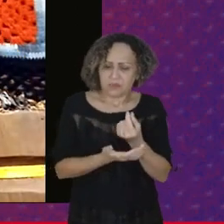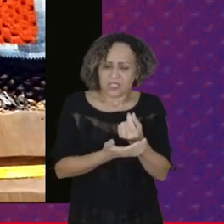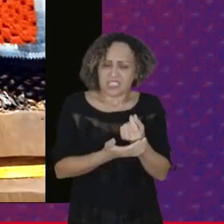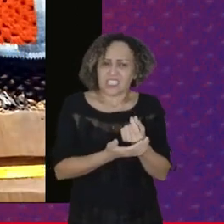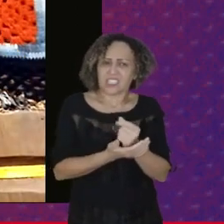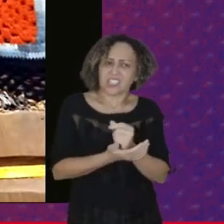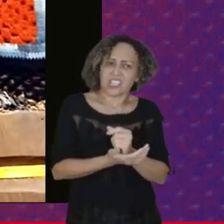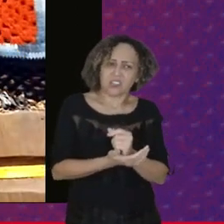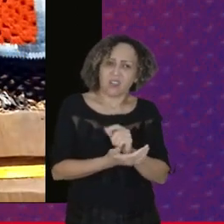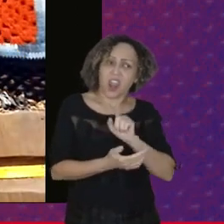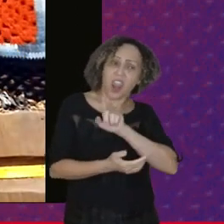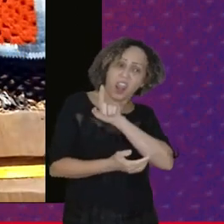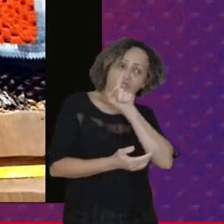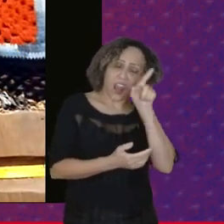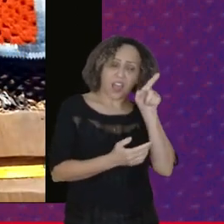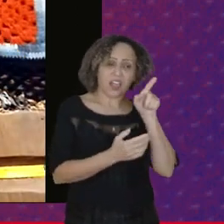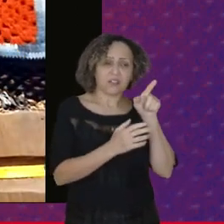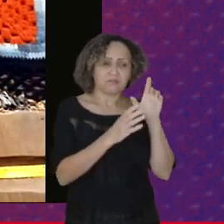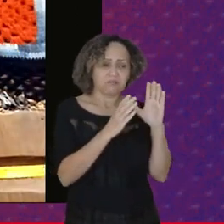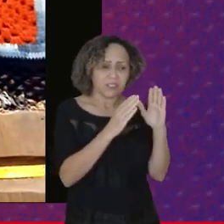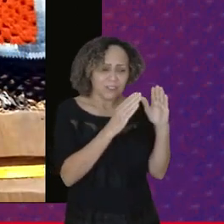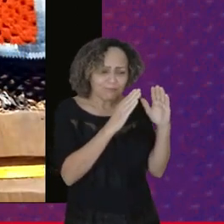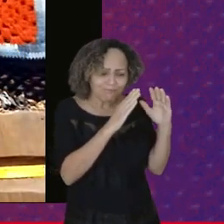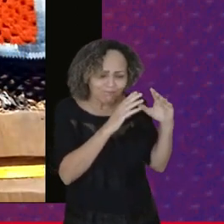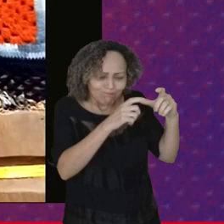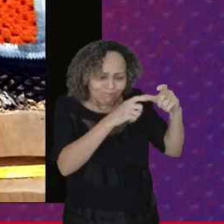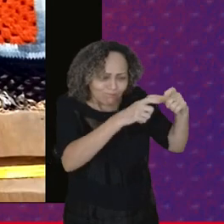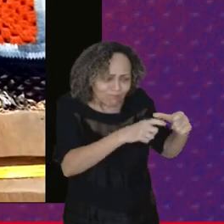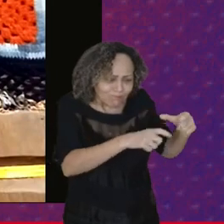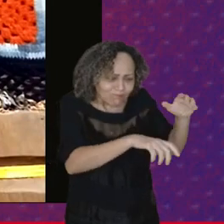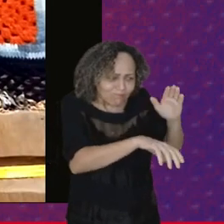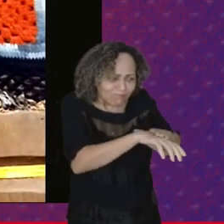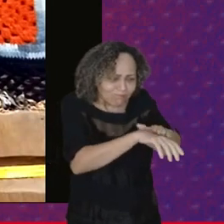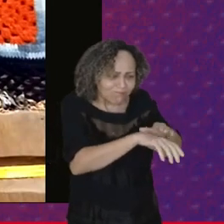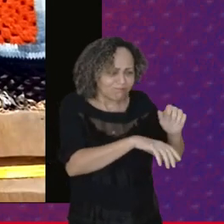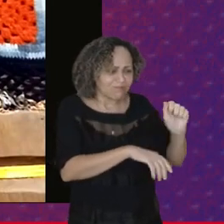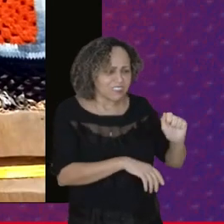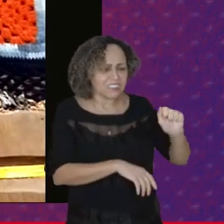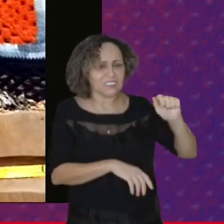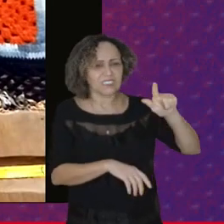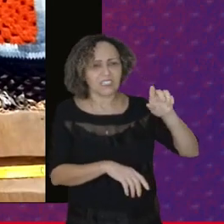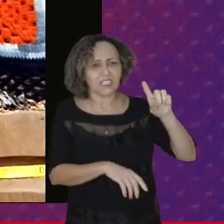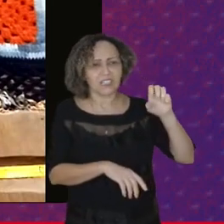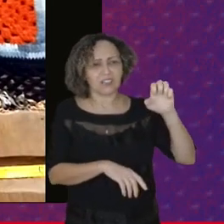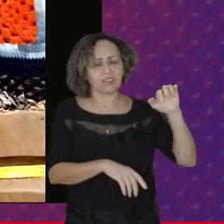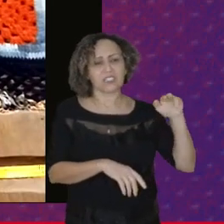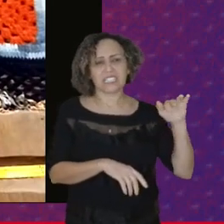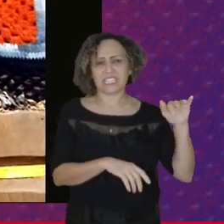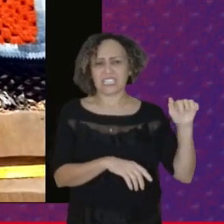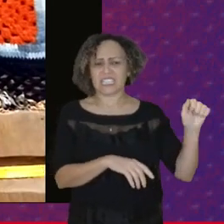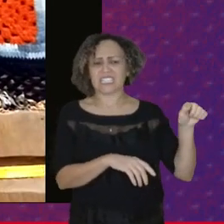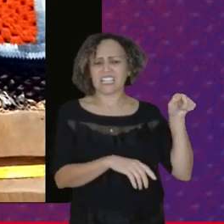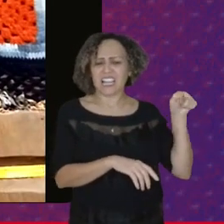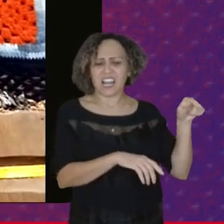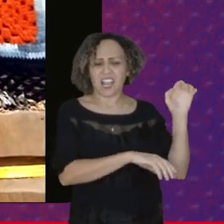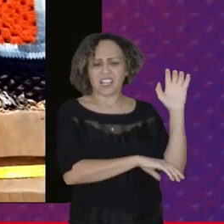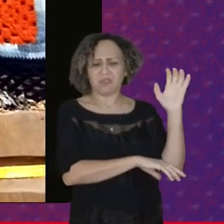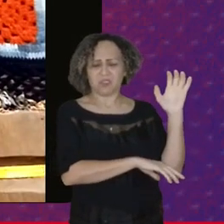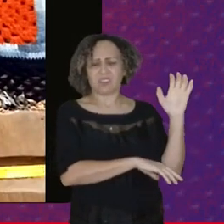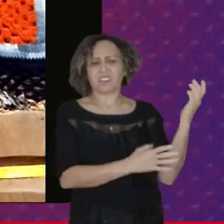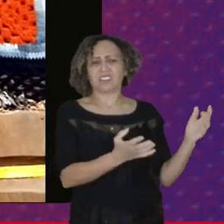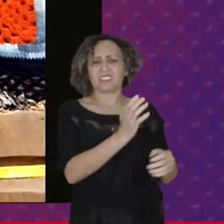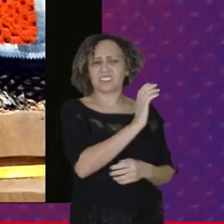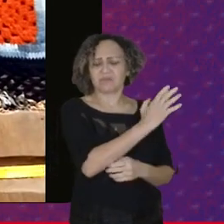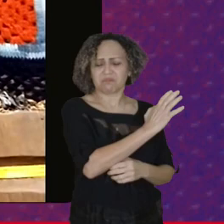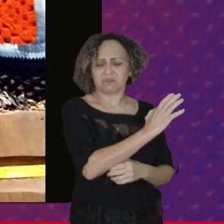estão guetos, estão pequenininhas, e ali não está tendo condição de tirar esse alimento da terra. Então,